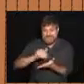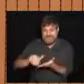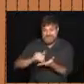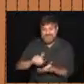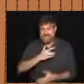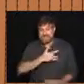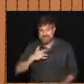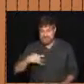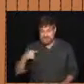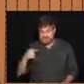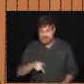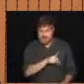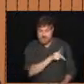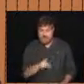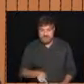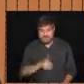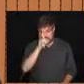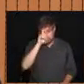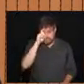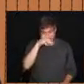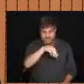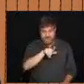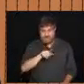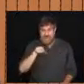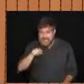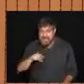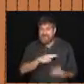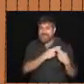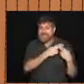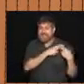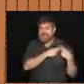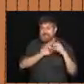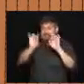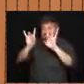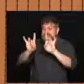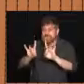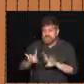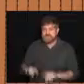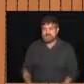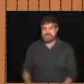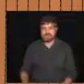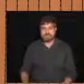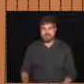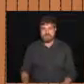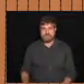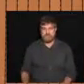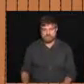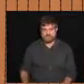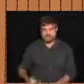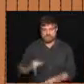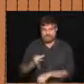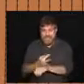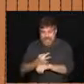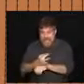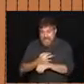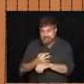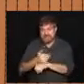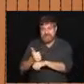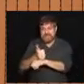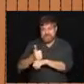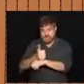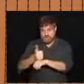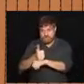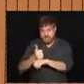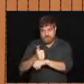Pimenta prerrogativas especiais. O que são essas prerrogativas especiais? Suspensão de férias e licença-prêmio para os